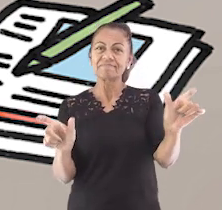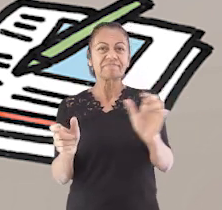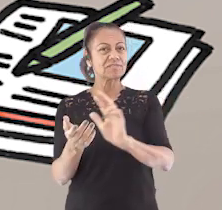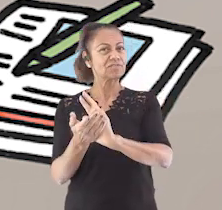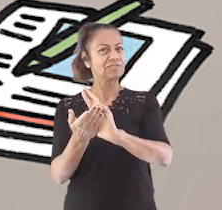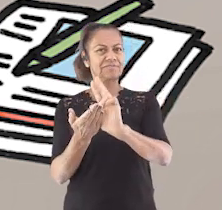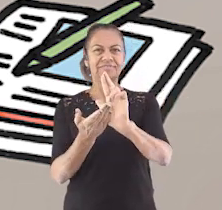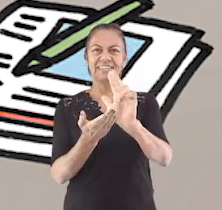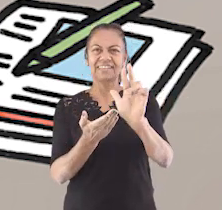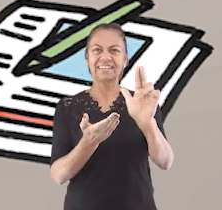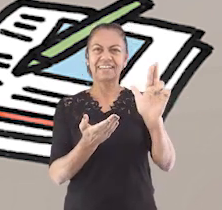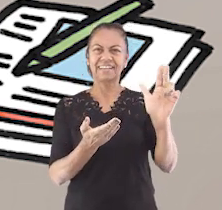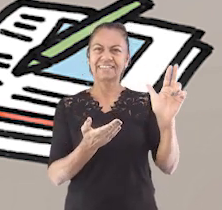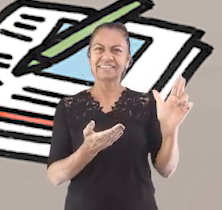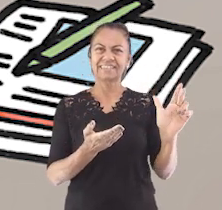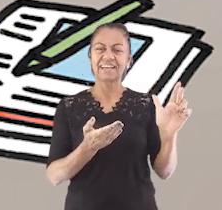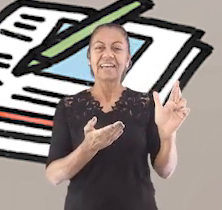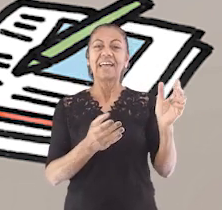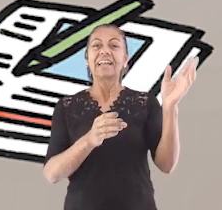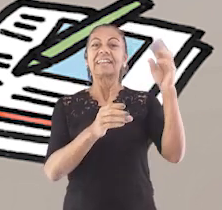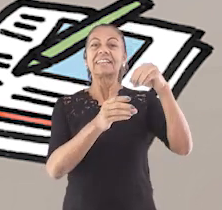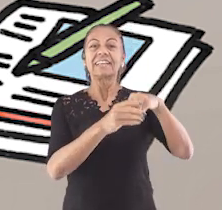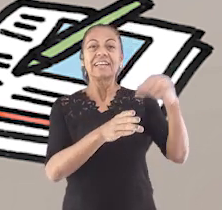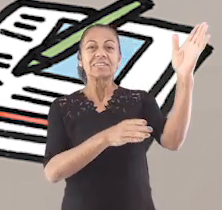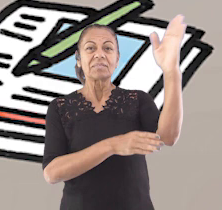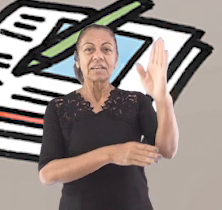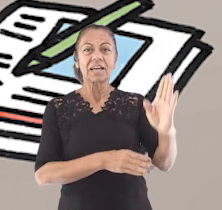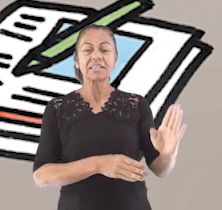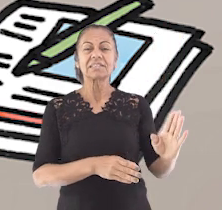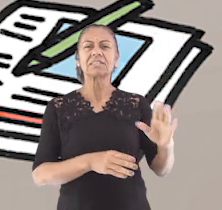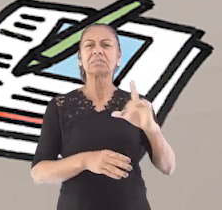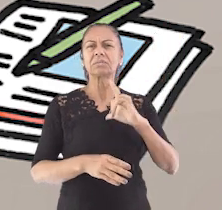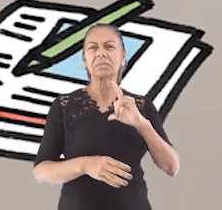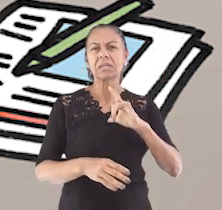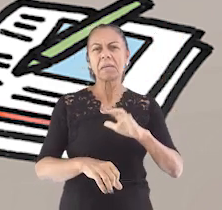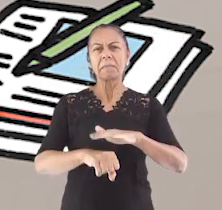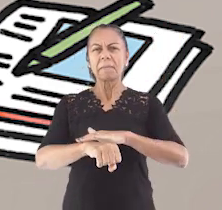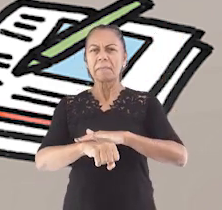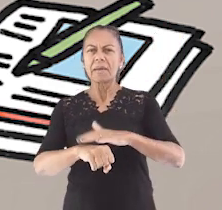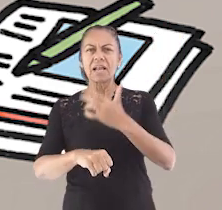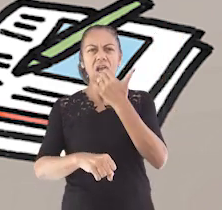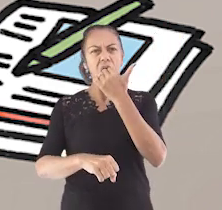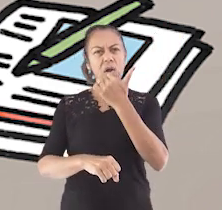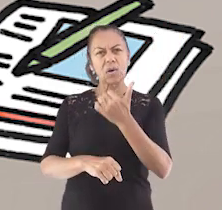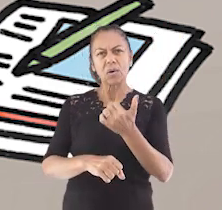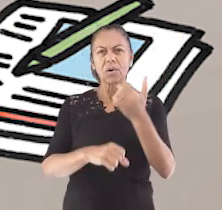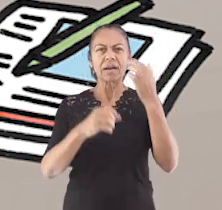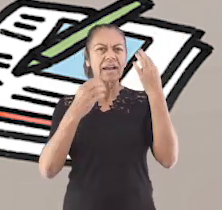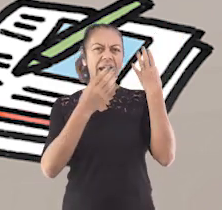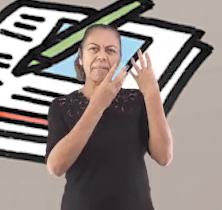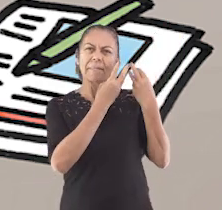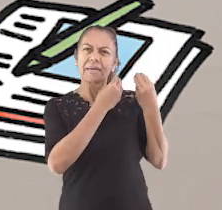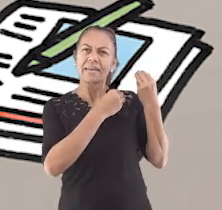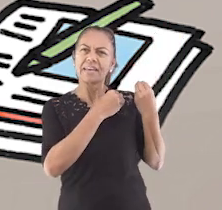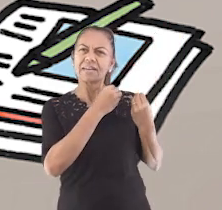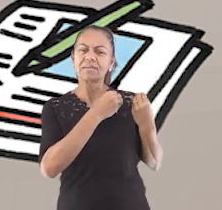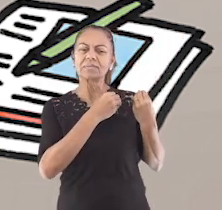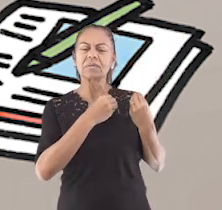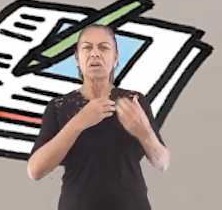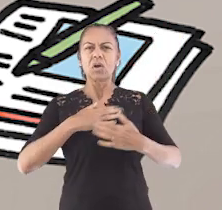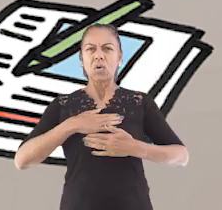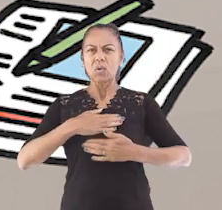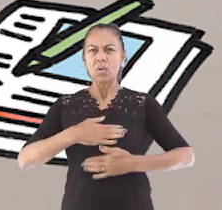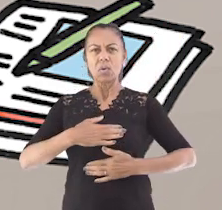em um mundo onde as pessoas são diferentes. No Brasil, existe uma variação enorme